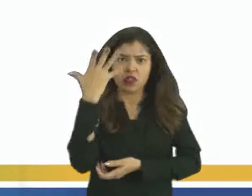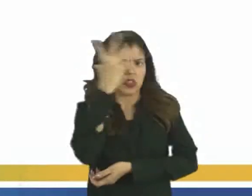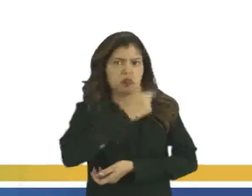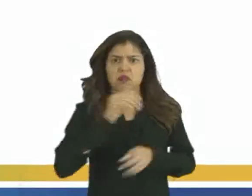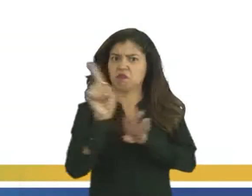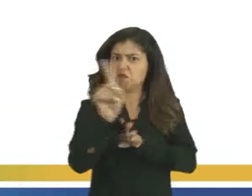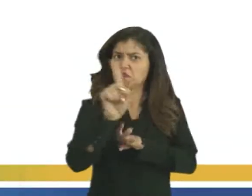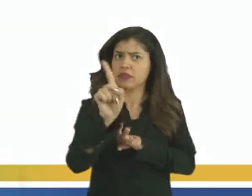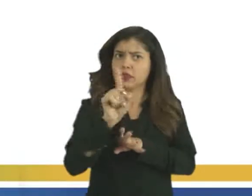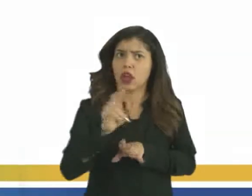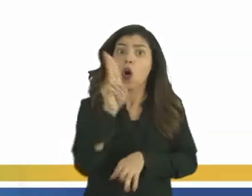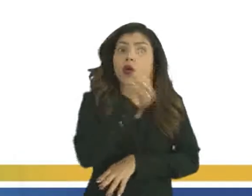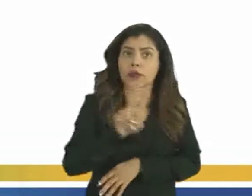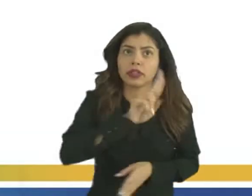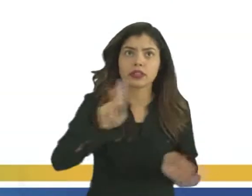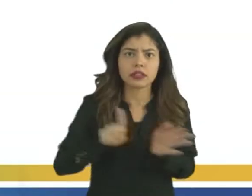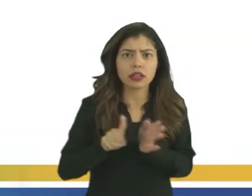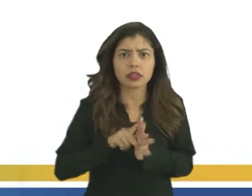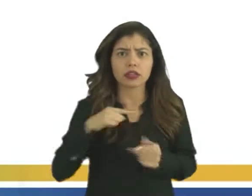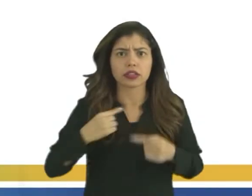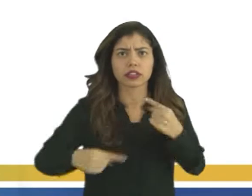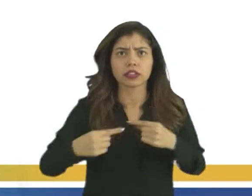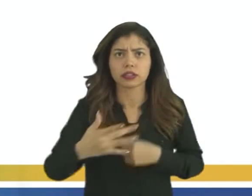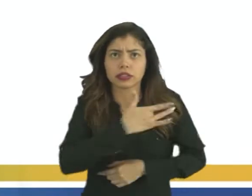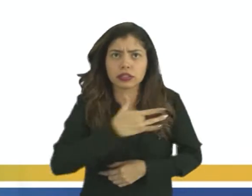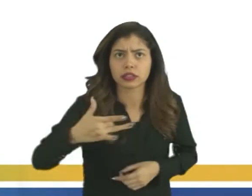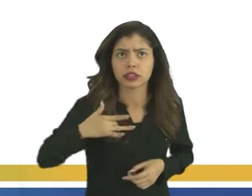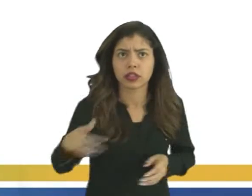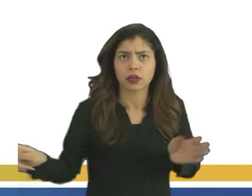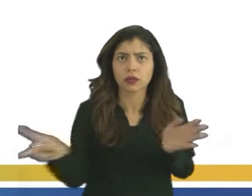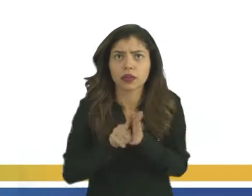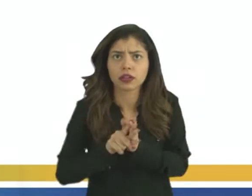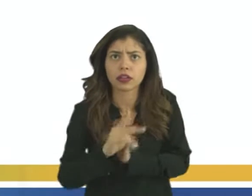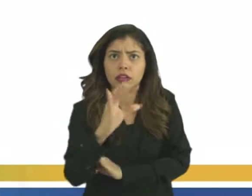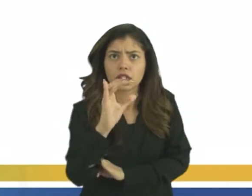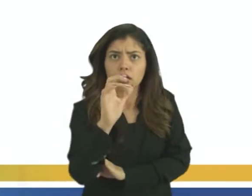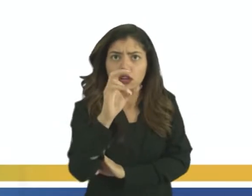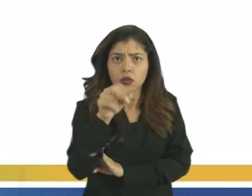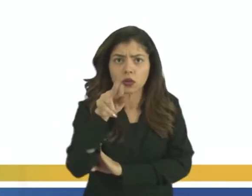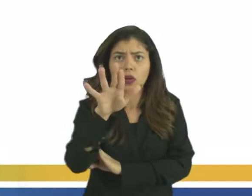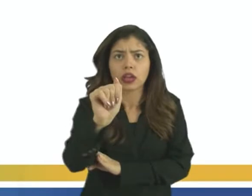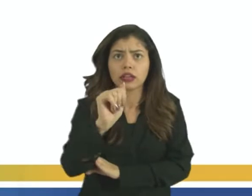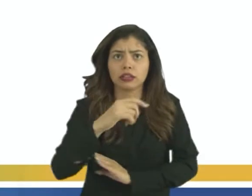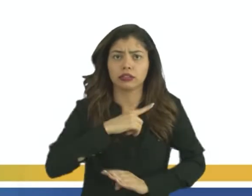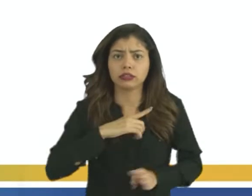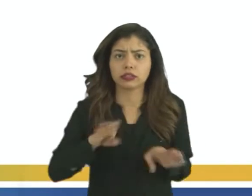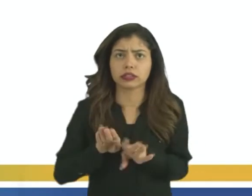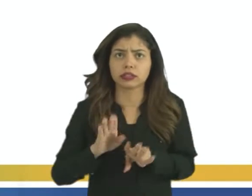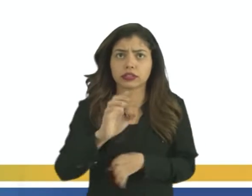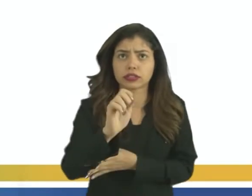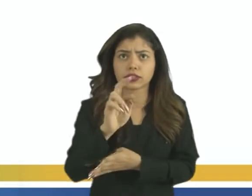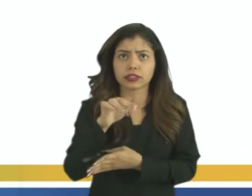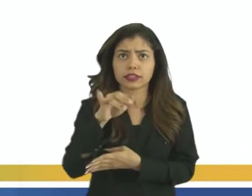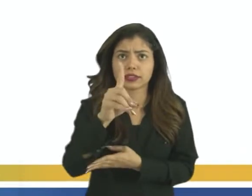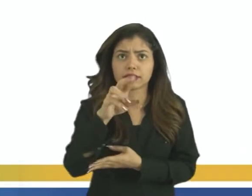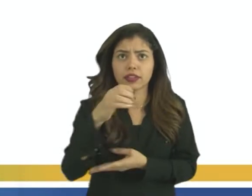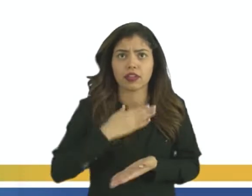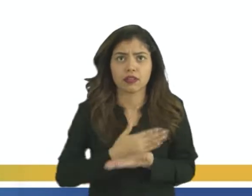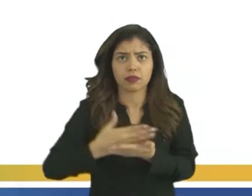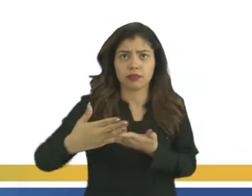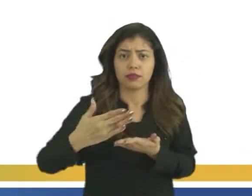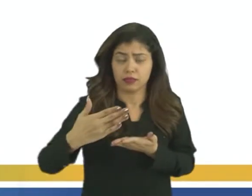para esteroides serem usados em pessoas saudáveis. O próprio Schwarzenegger, admitiu usar esteroides no começo de sua carreira